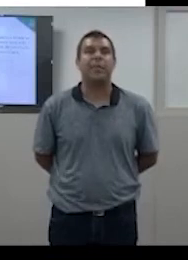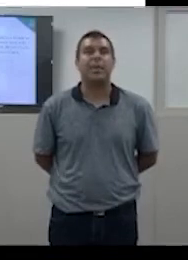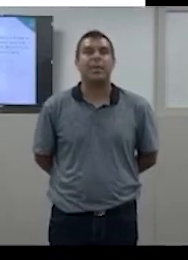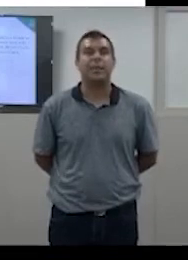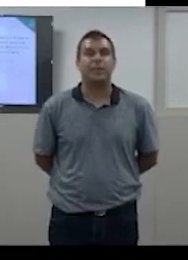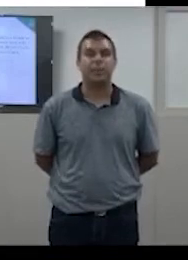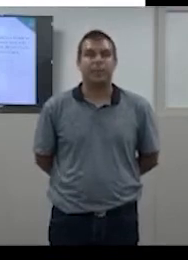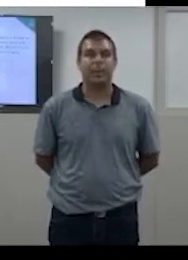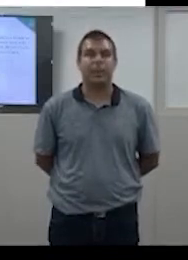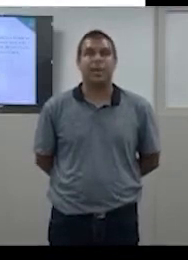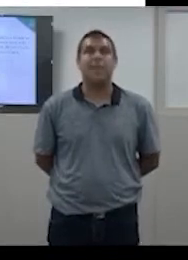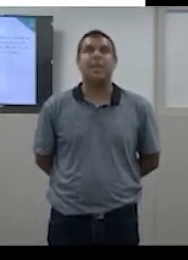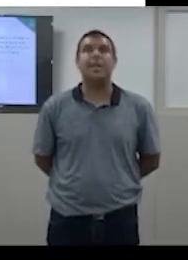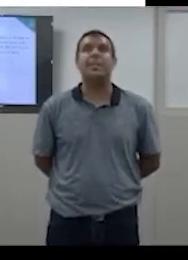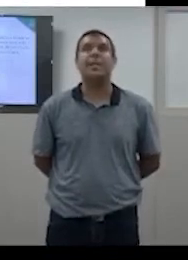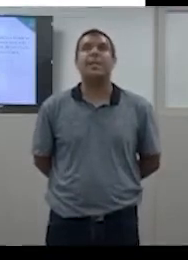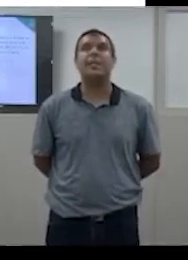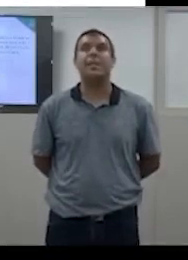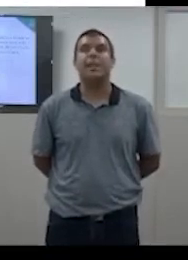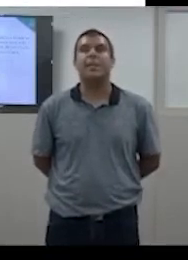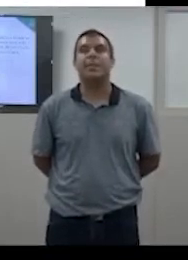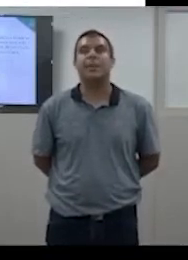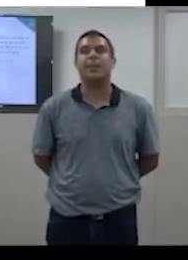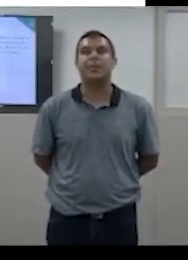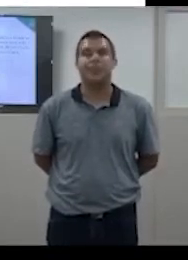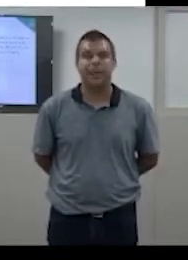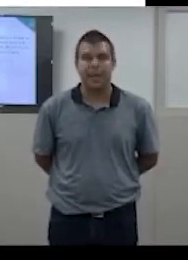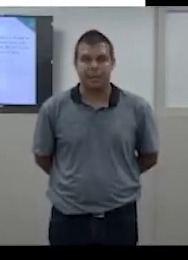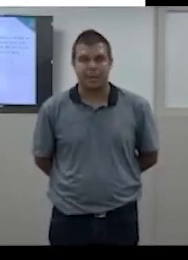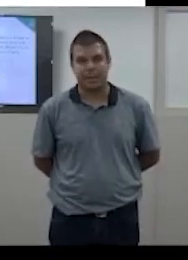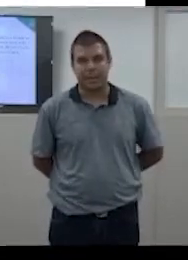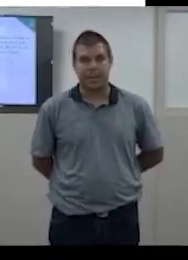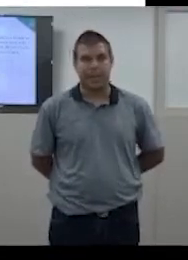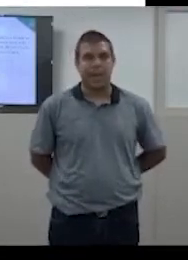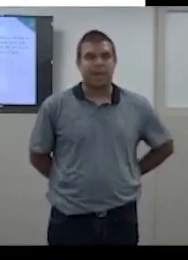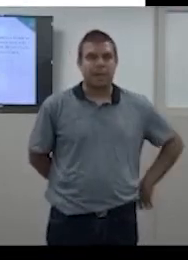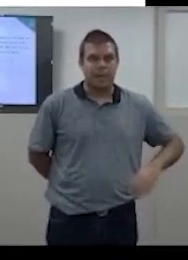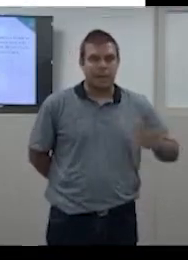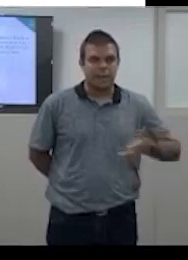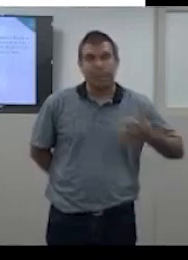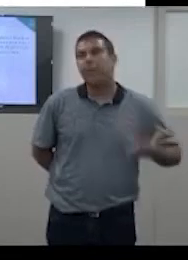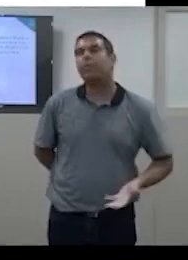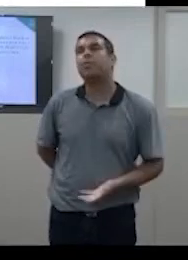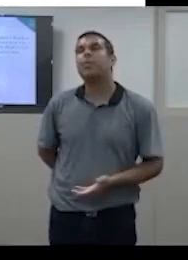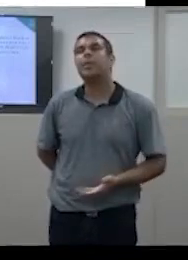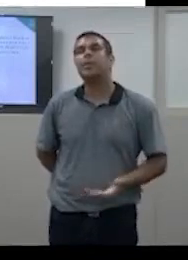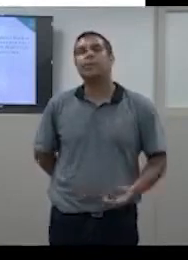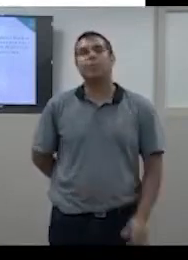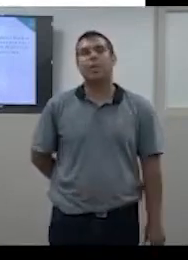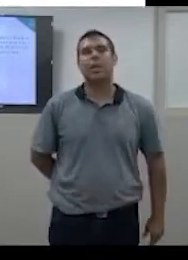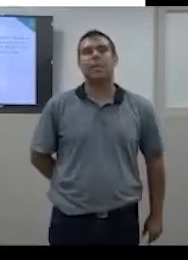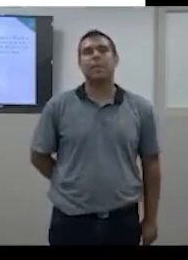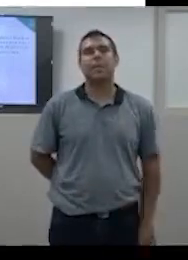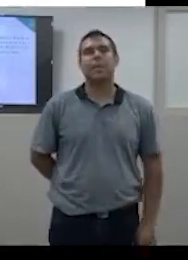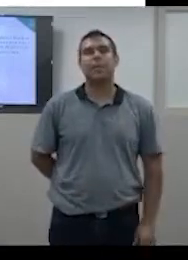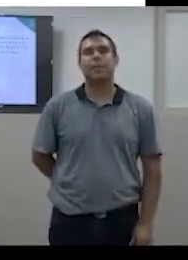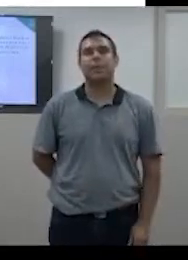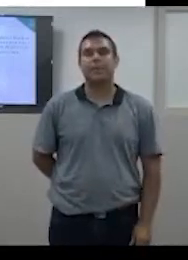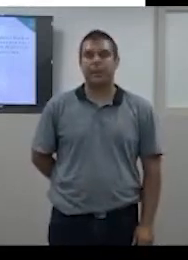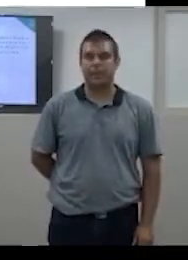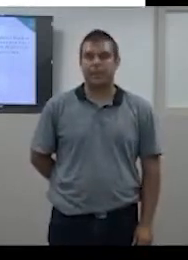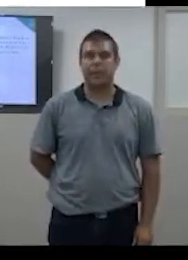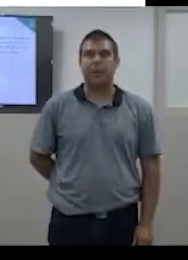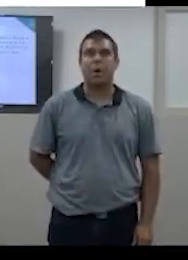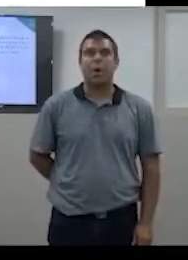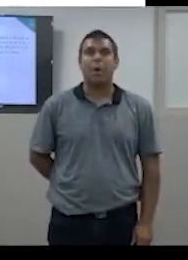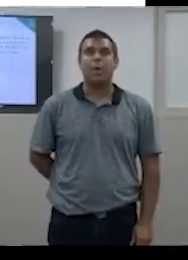de 540 calorias por grama, determine a energia térmica fornecida para a água. Tá, assim, eu estou falando desses componentes, mas eu não cheguei a apresentar a